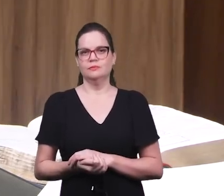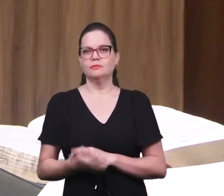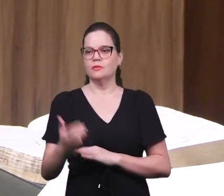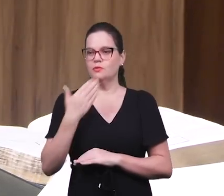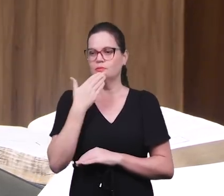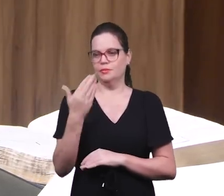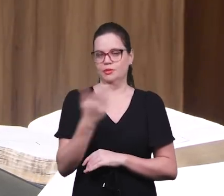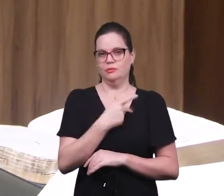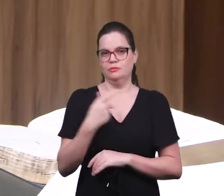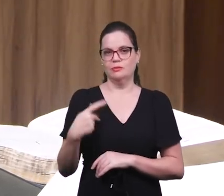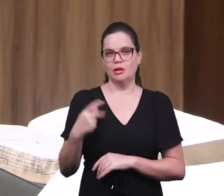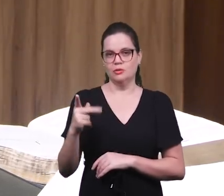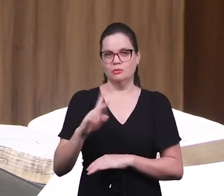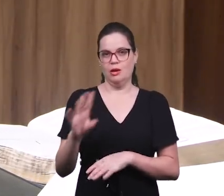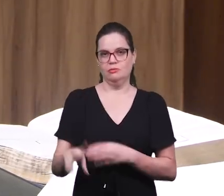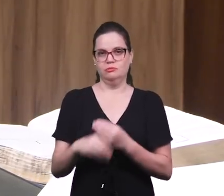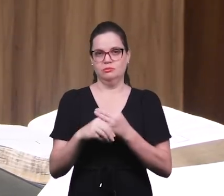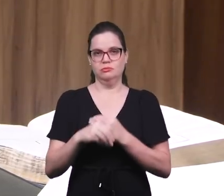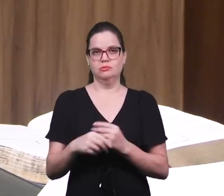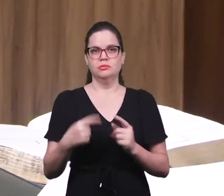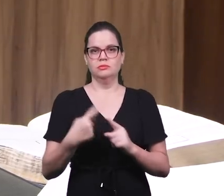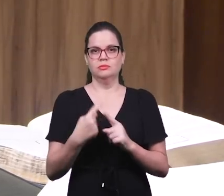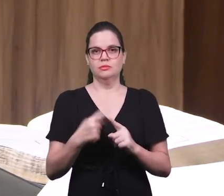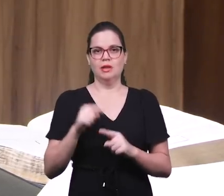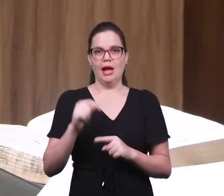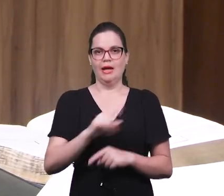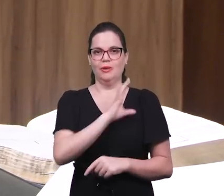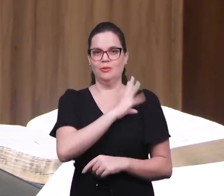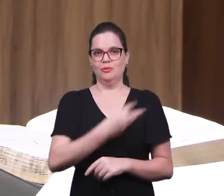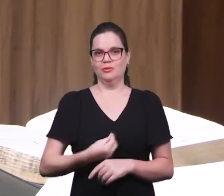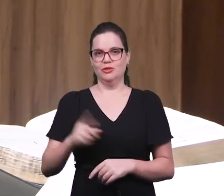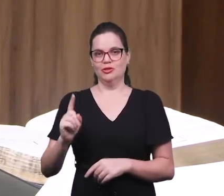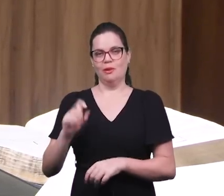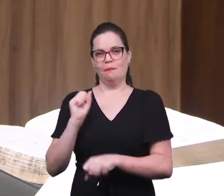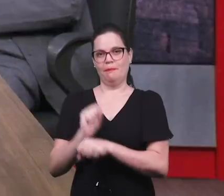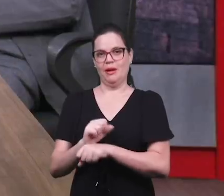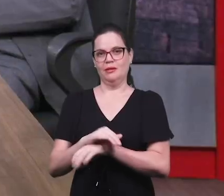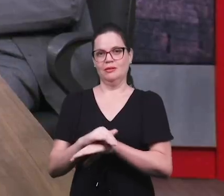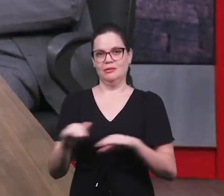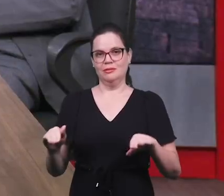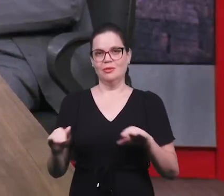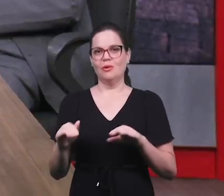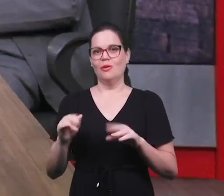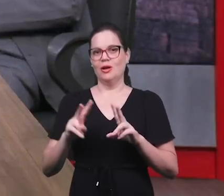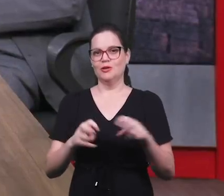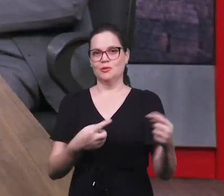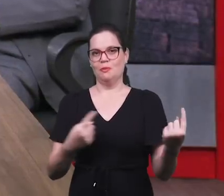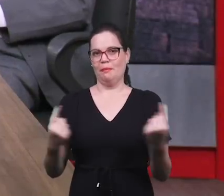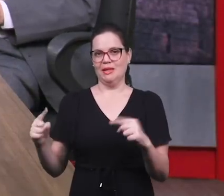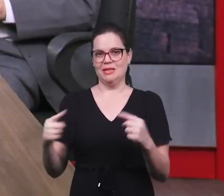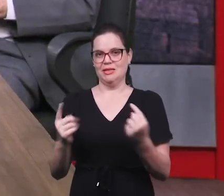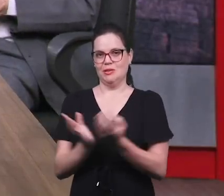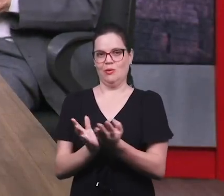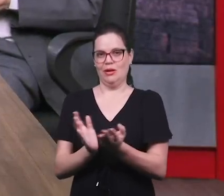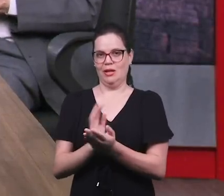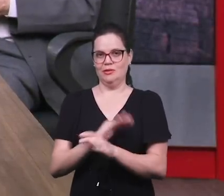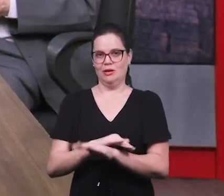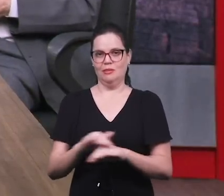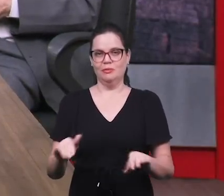Milão, que Constantino já deu uma trégua para os cristãos aqui muito grande, né? O senhor quer falar uma coisa, pastor Antônio Carlos?